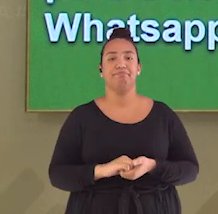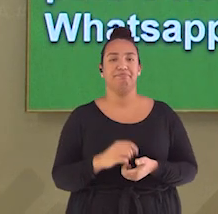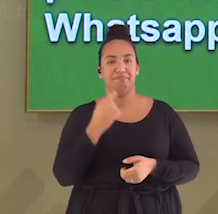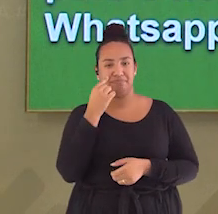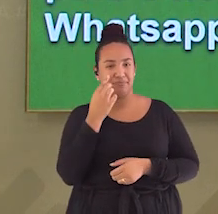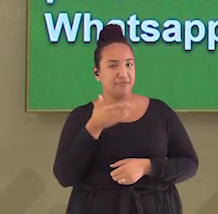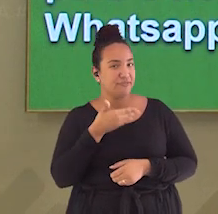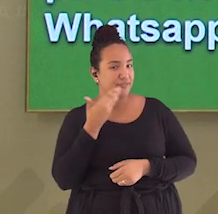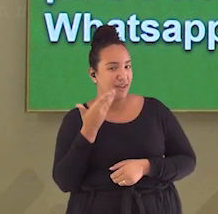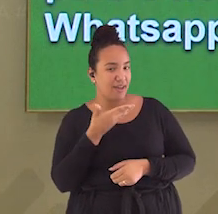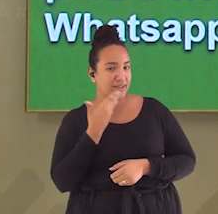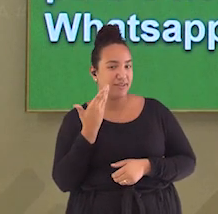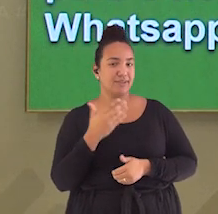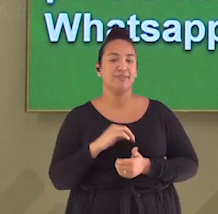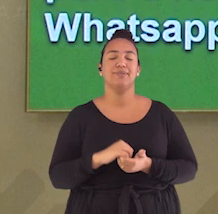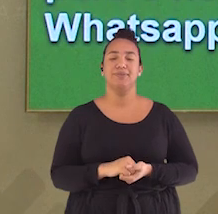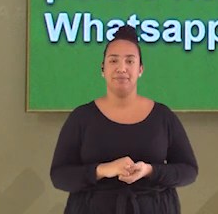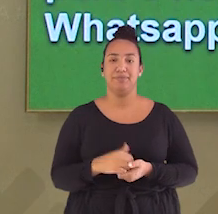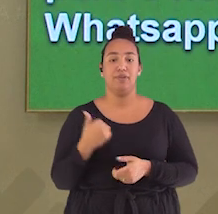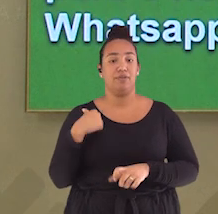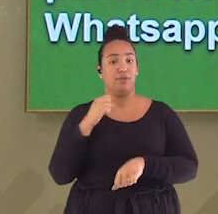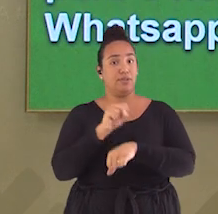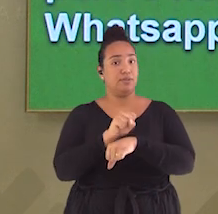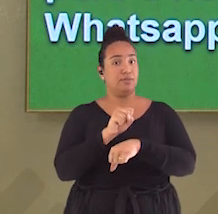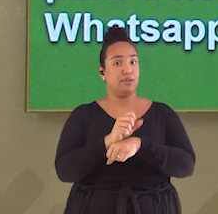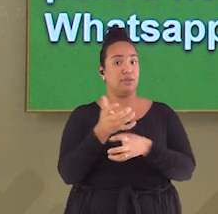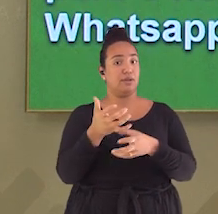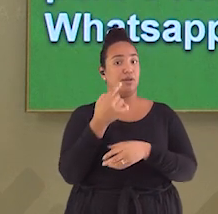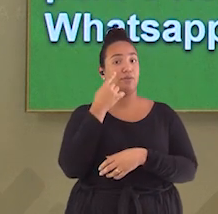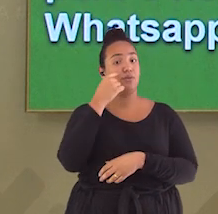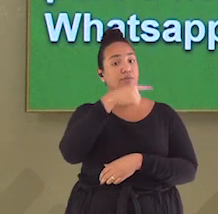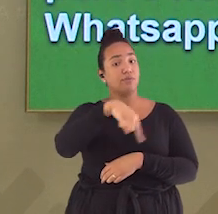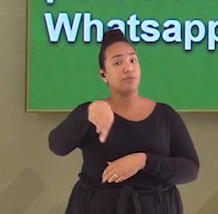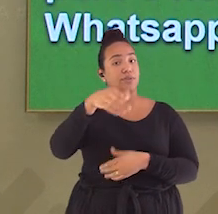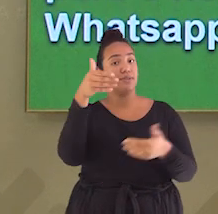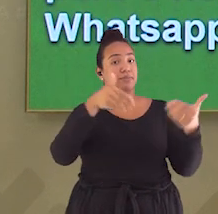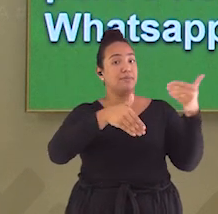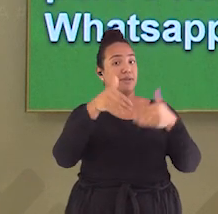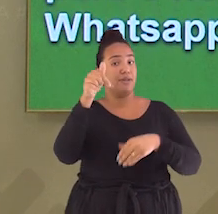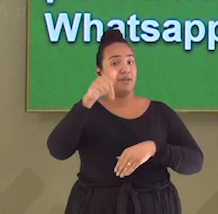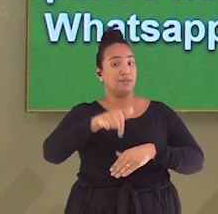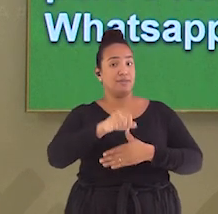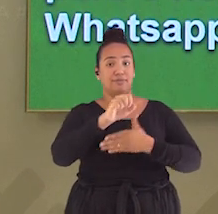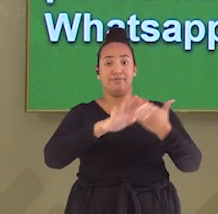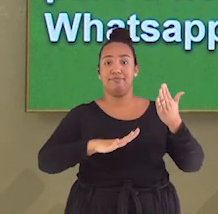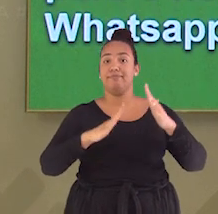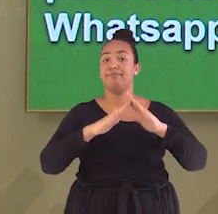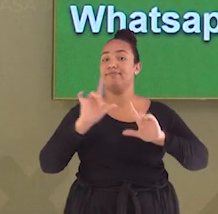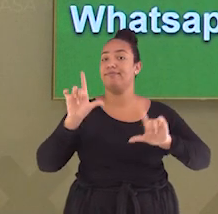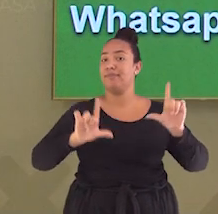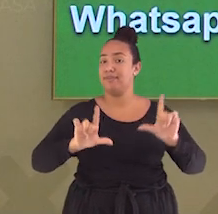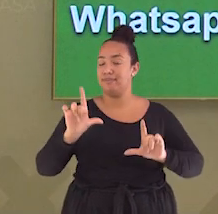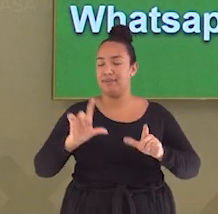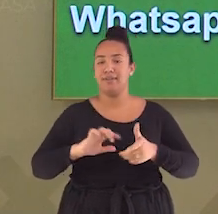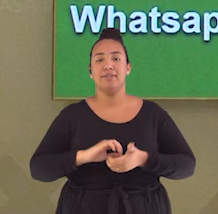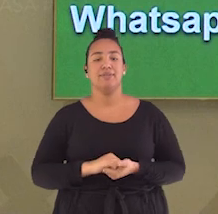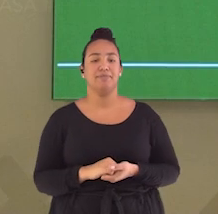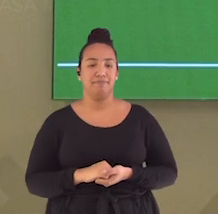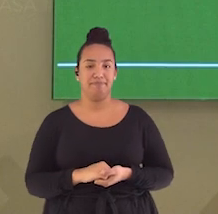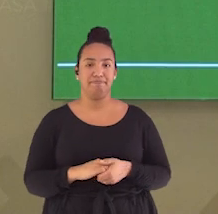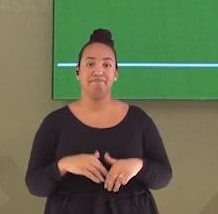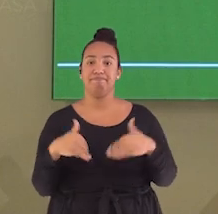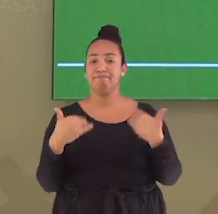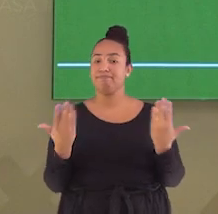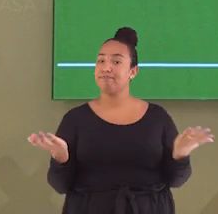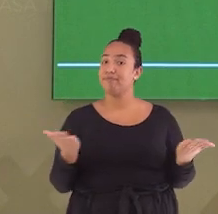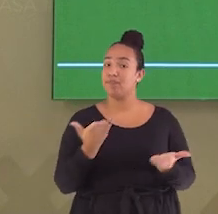mesmo? Eu vou ficar esperando e quero ver sua participação aqui no Dever em Casa na TV. E chegamos ao fim